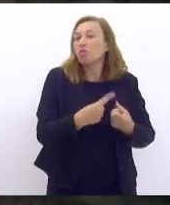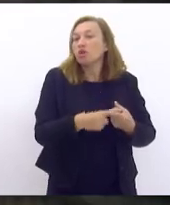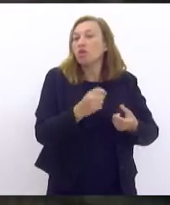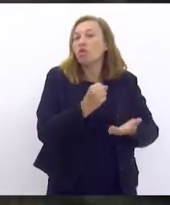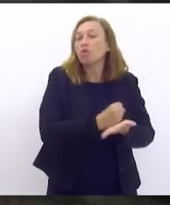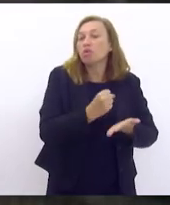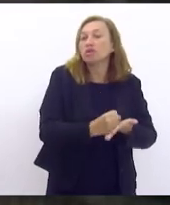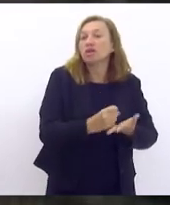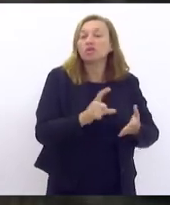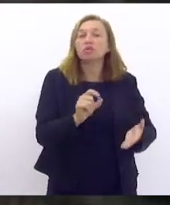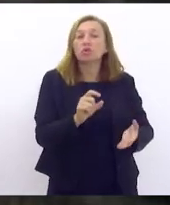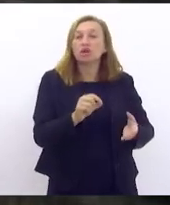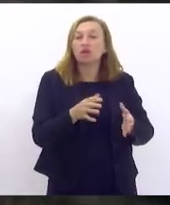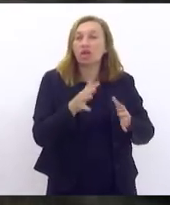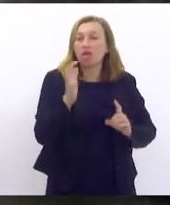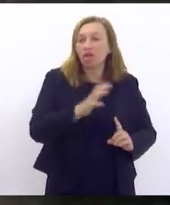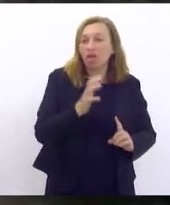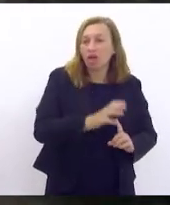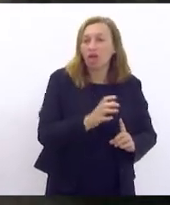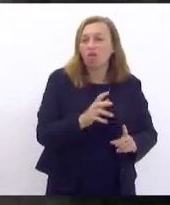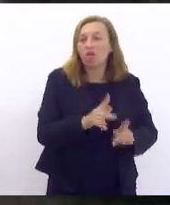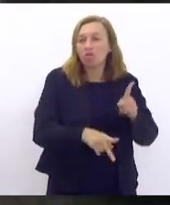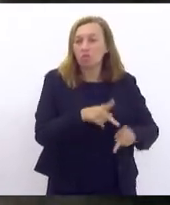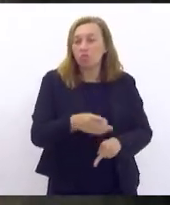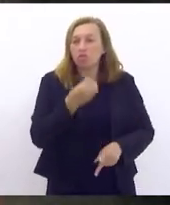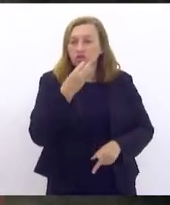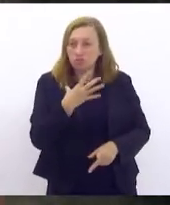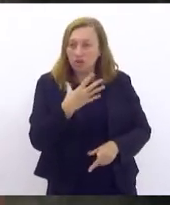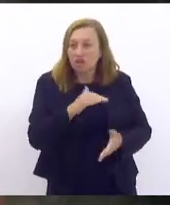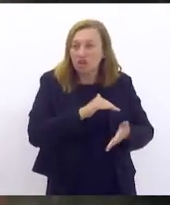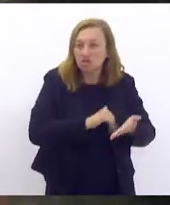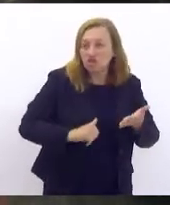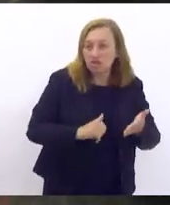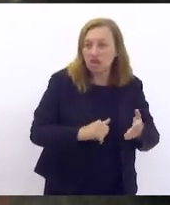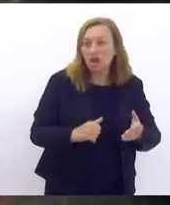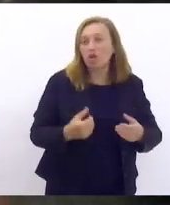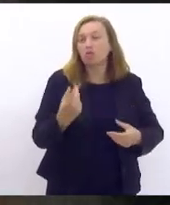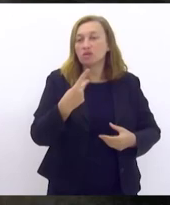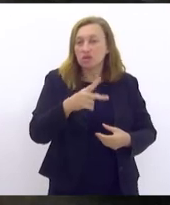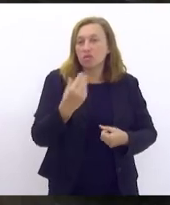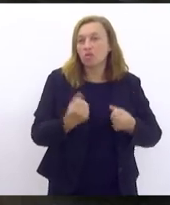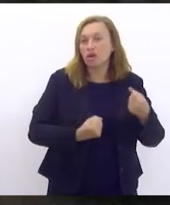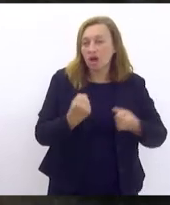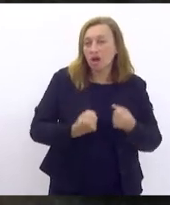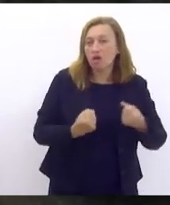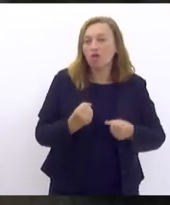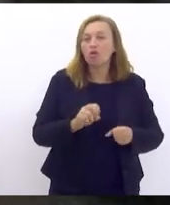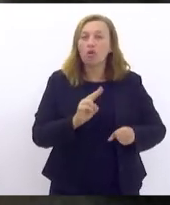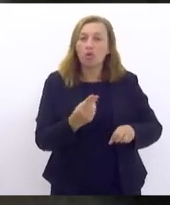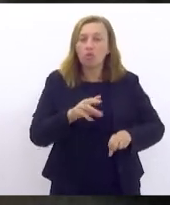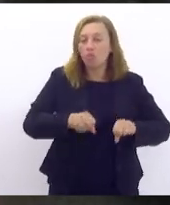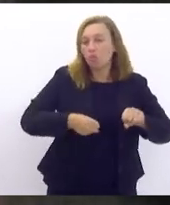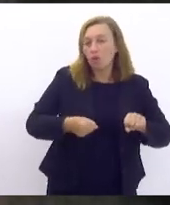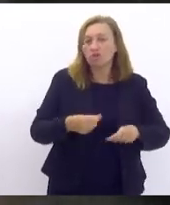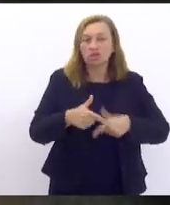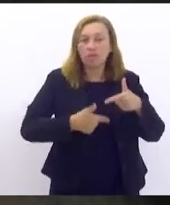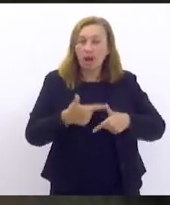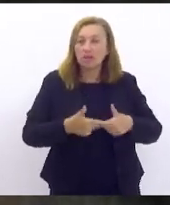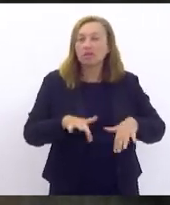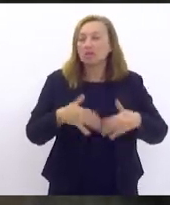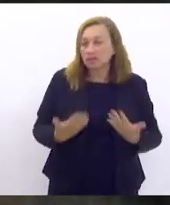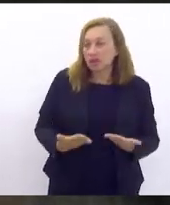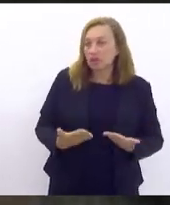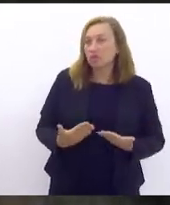contrato? Atormentar a população de bem. Tirar o seu instrumento de trabalho, que muitas das vezes é seu carro, sua moto, sem critério algum. Então fica